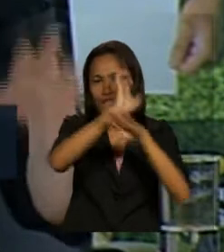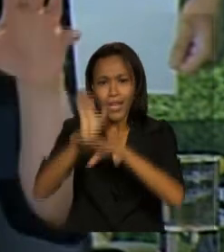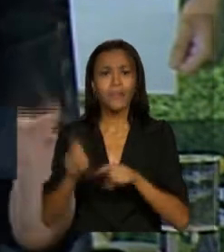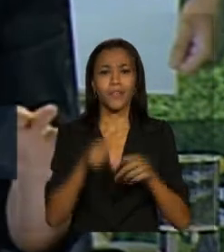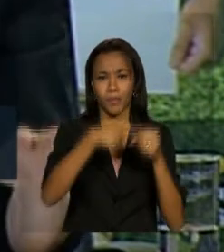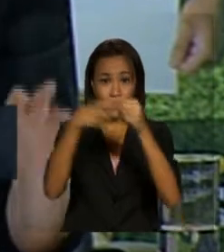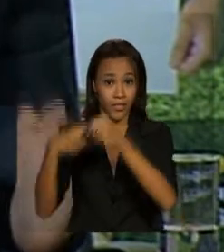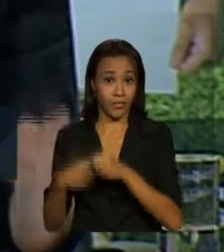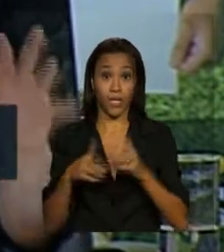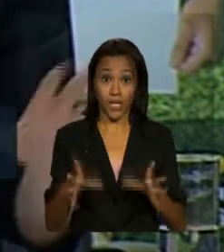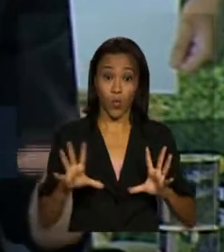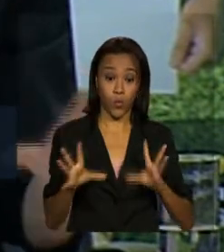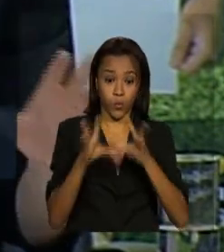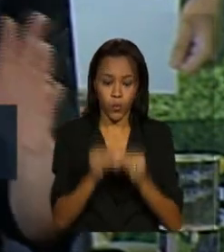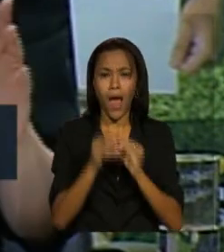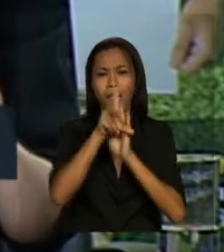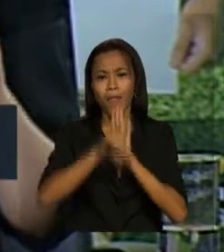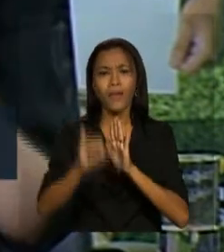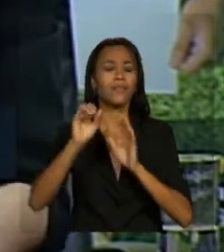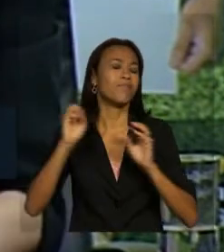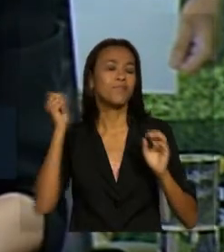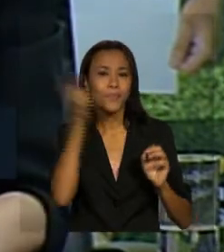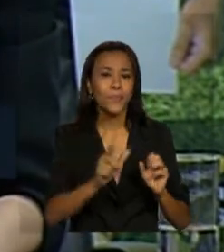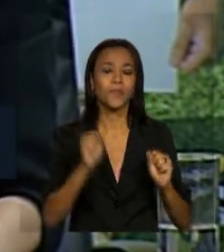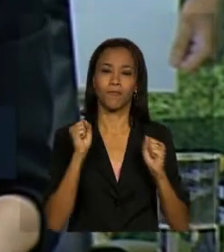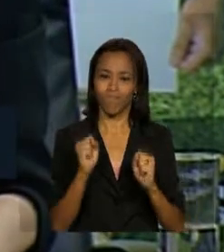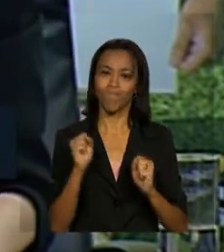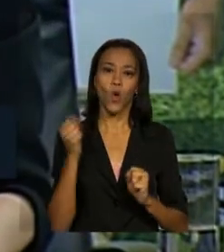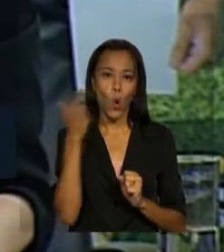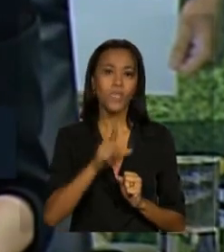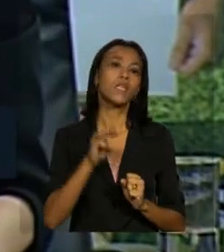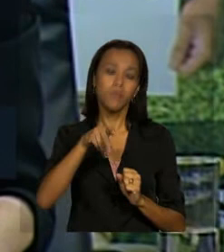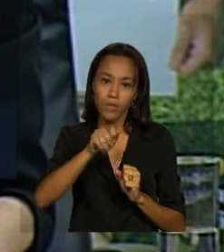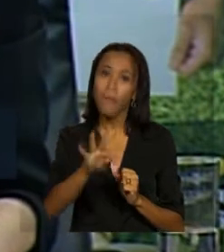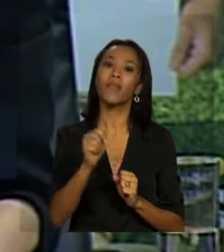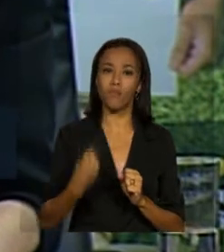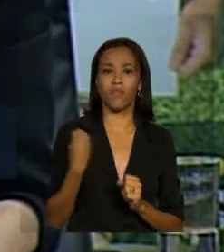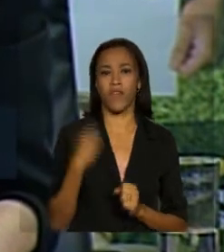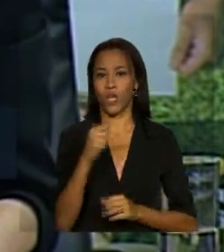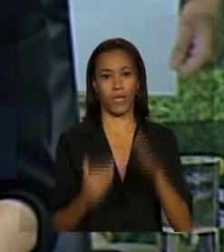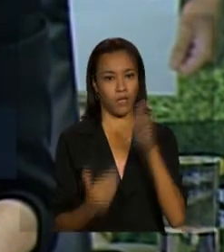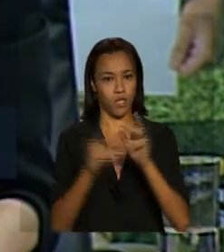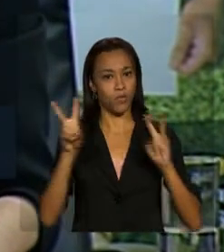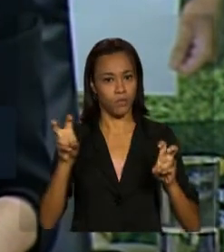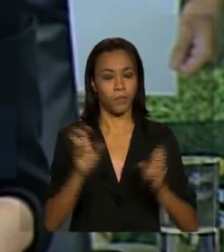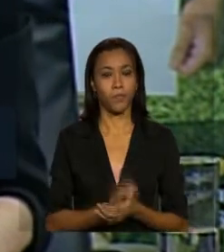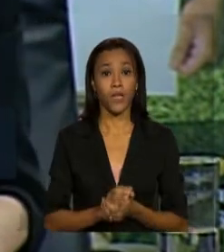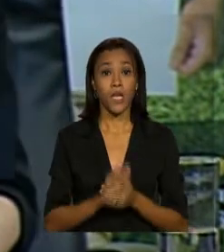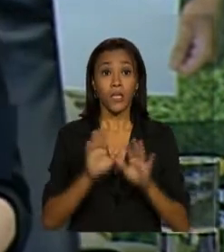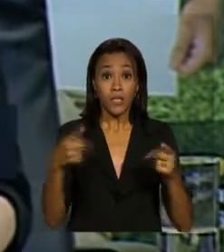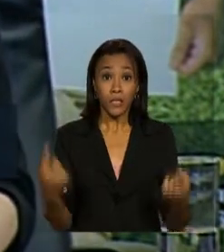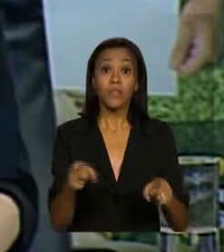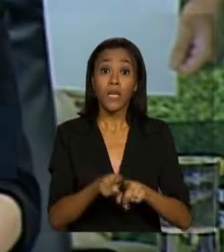geral nós consolidamos, sem dúvida, para cumprirmos integralmente o plano Viver Sem Limite no primeiro semestre. Além disso,